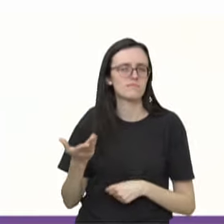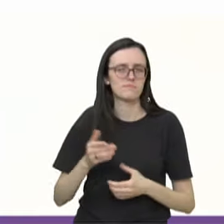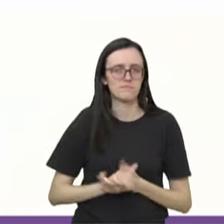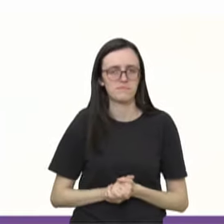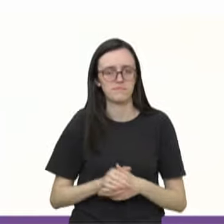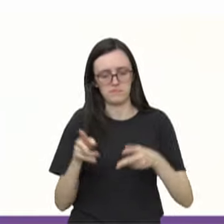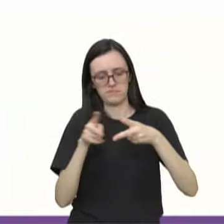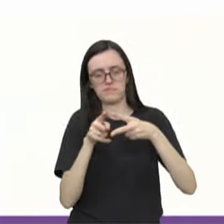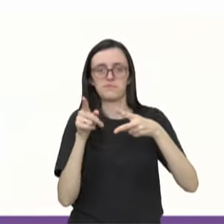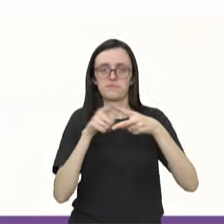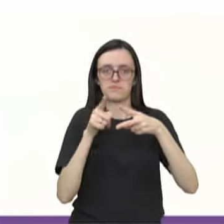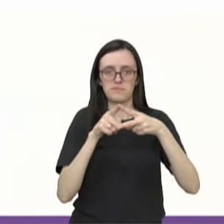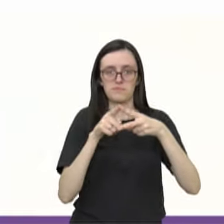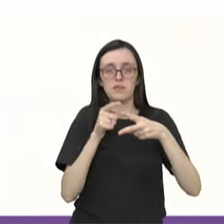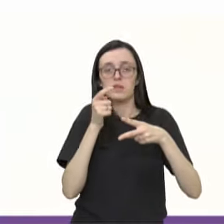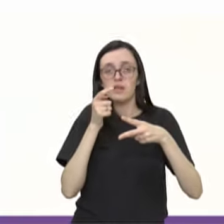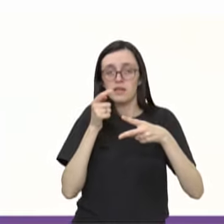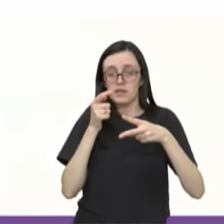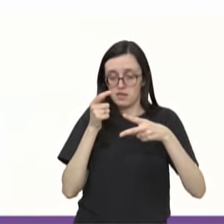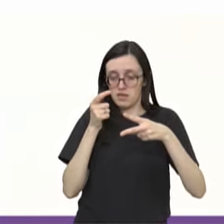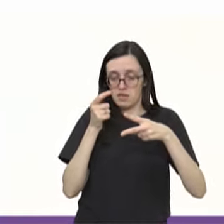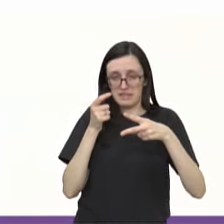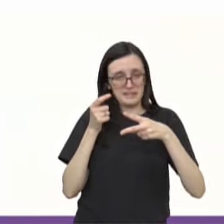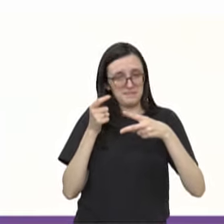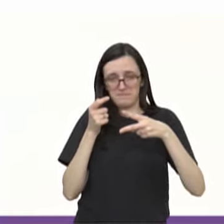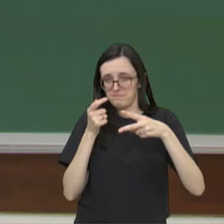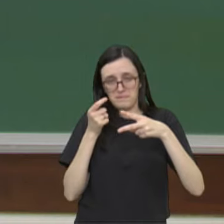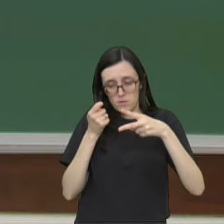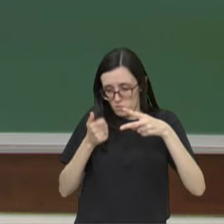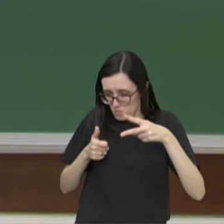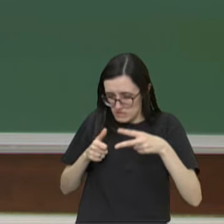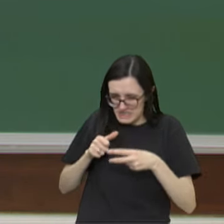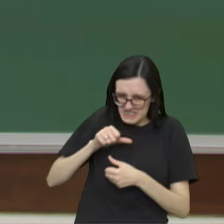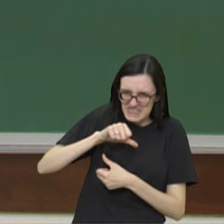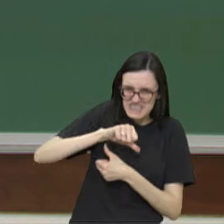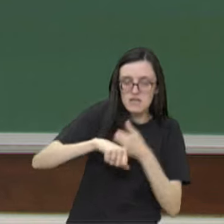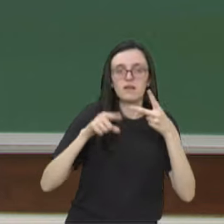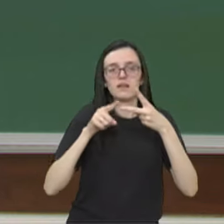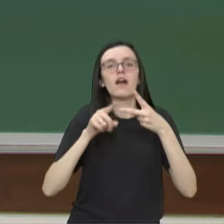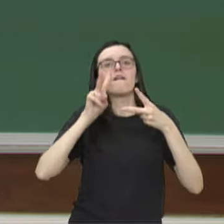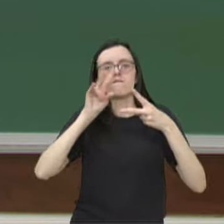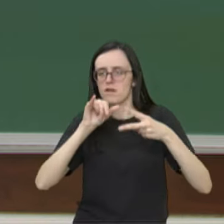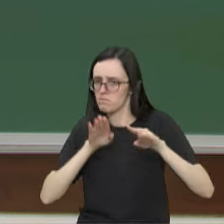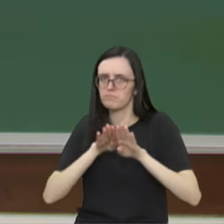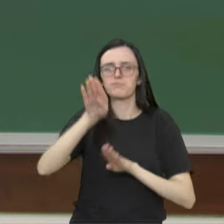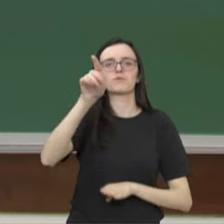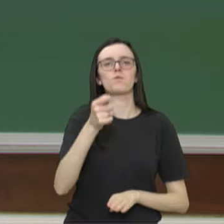subdesenvolvido ou letra B, emergente? 2 minutinhos aí, pessoal.